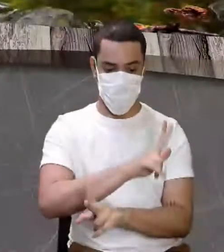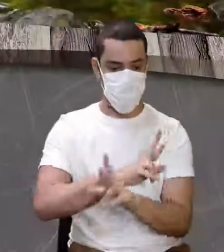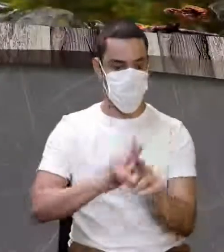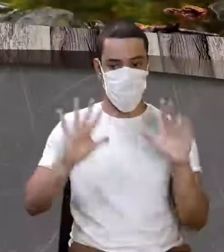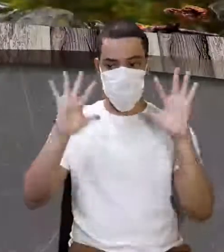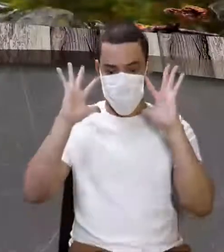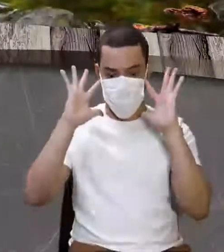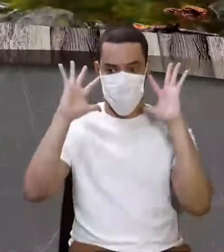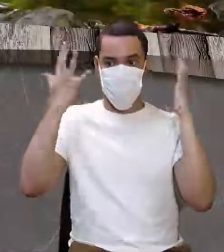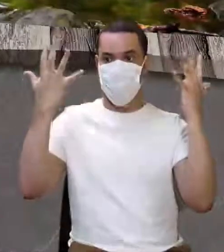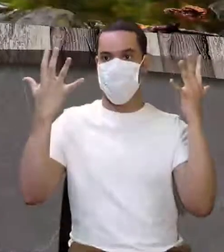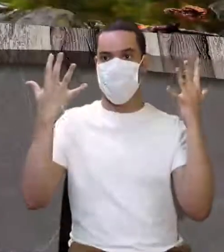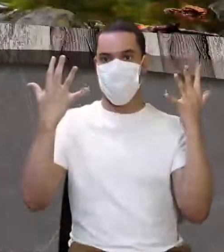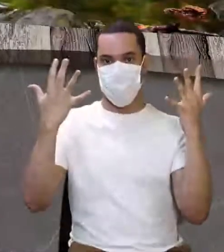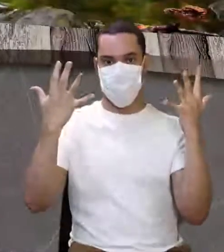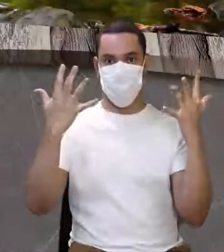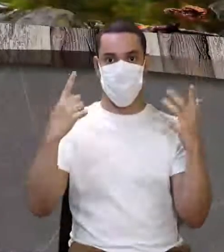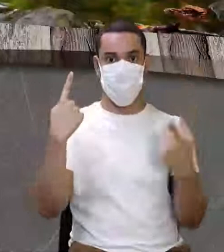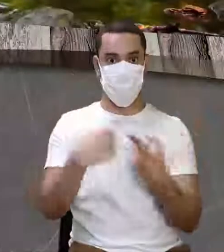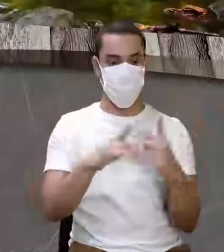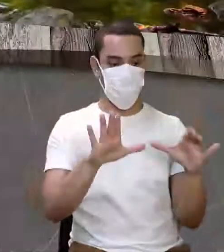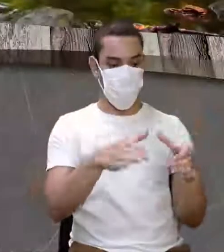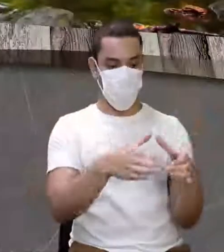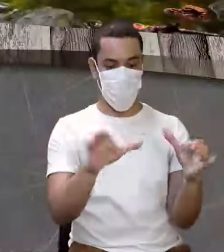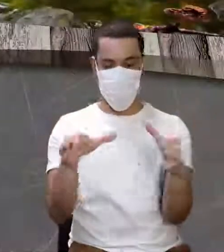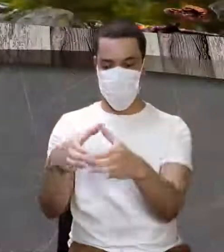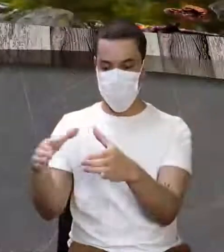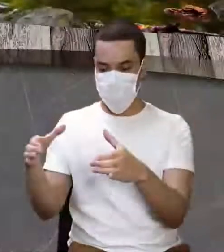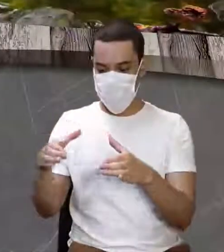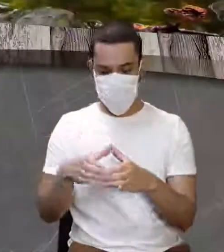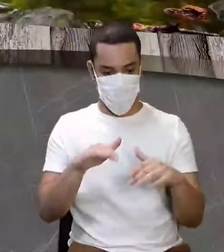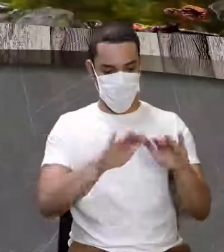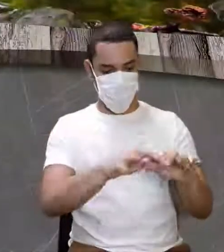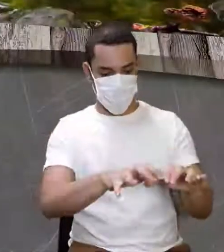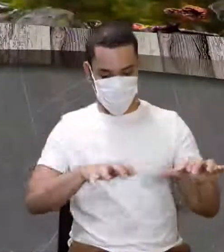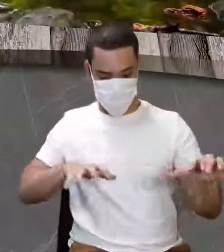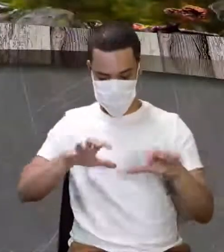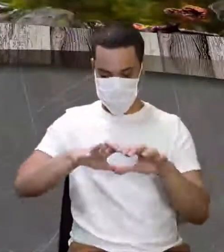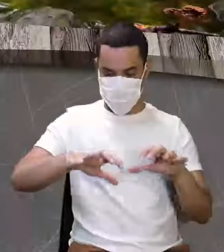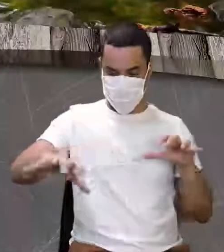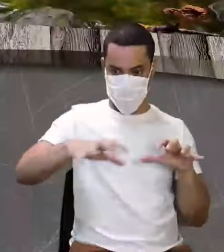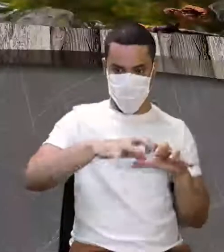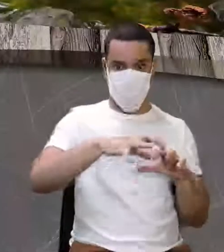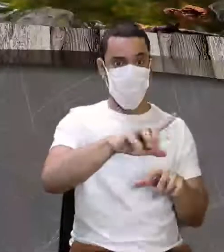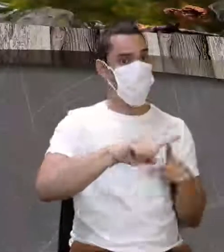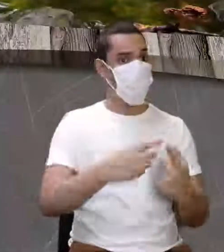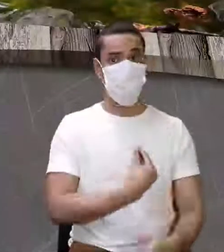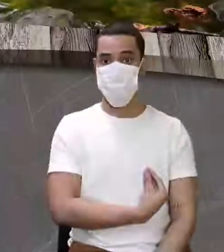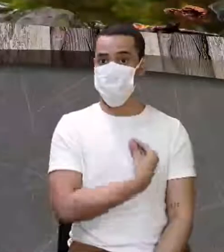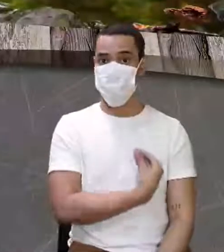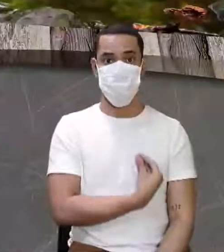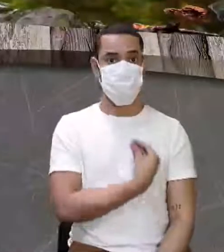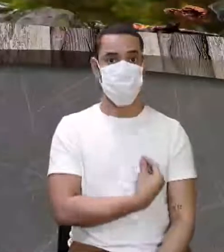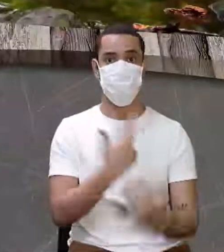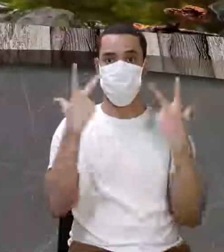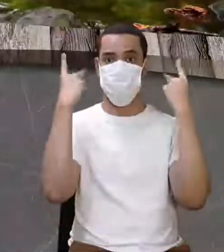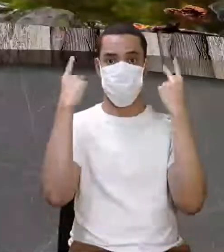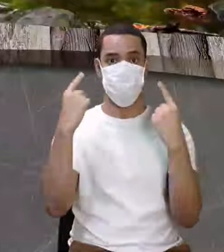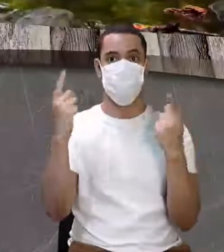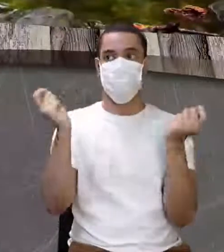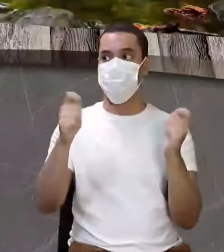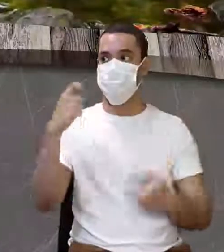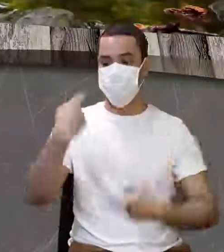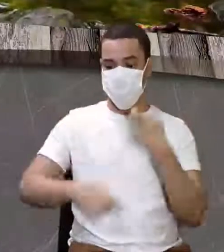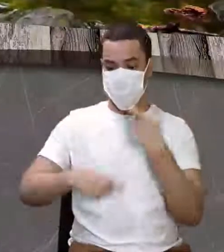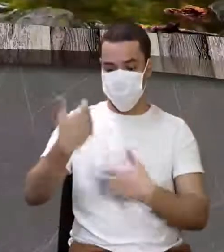uma dessas espécies, para que elas estejam agora separadas, mas vivendo muito bem, obrigada, e sendo